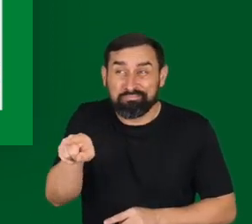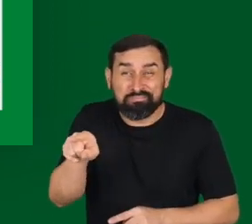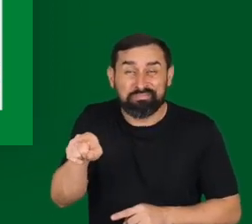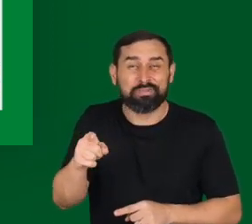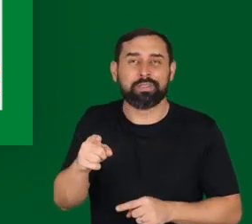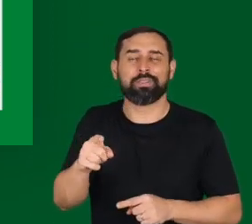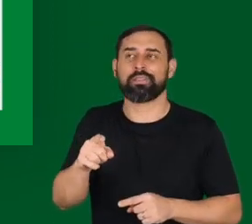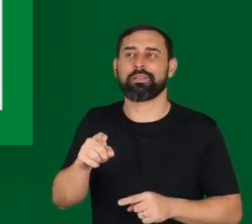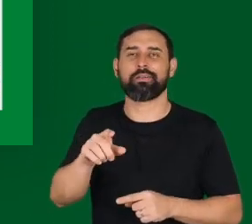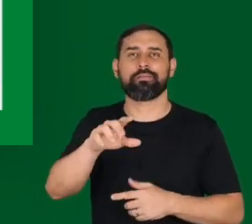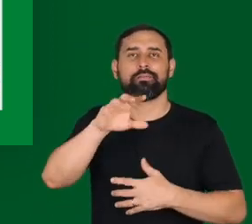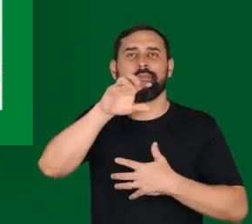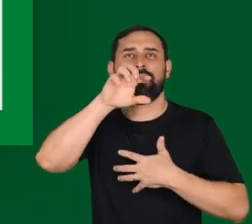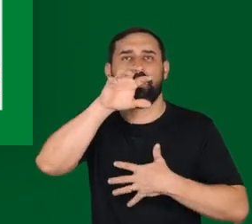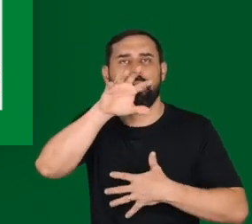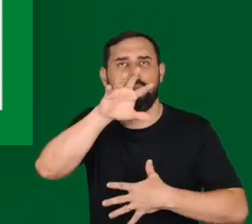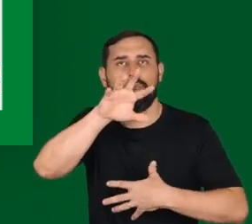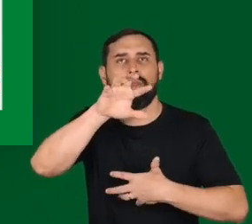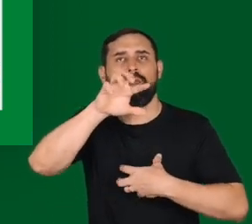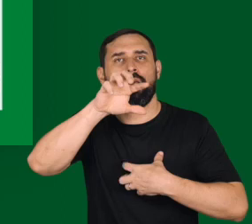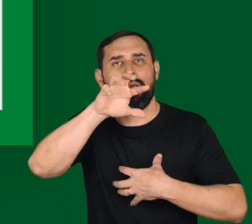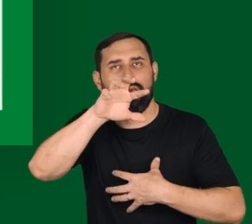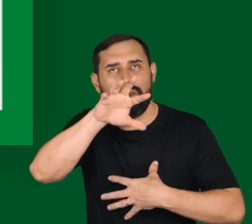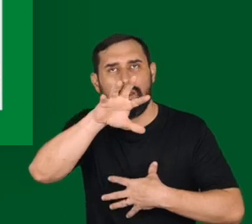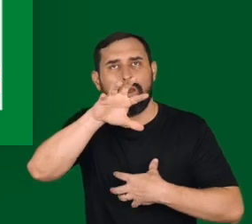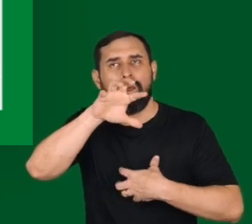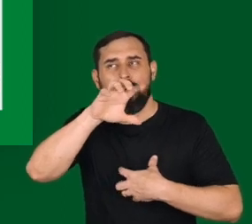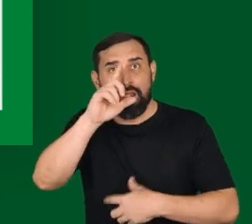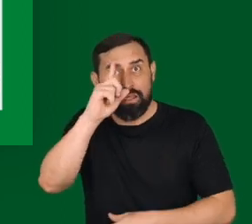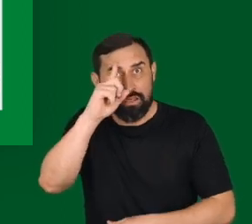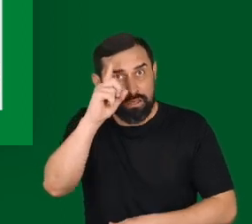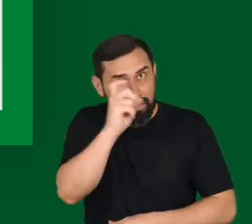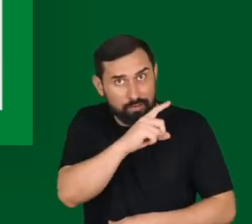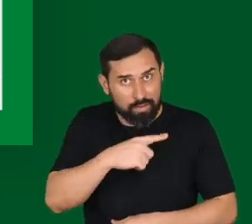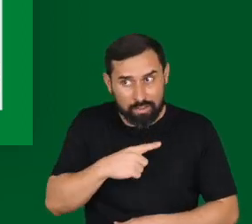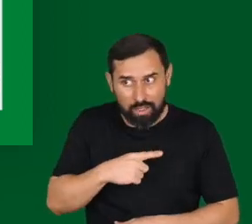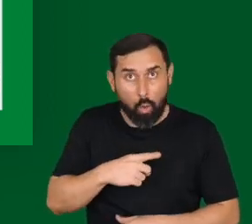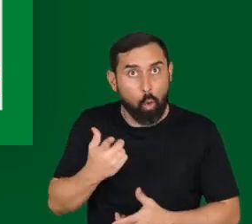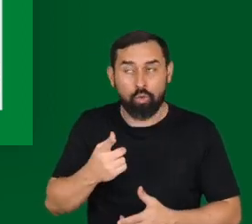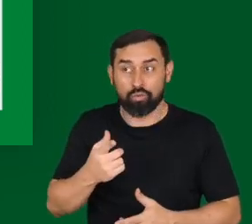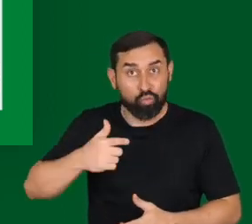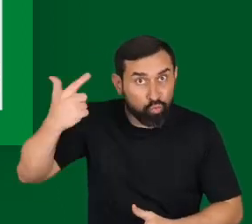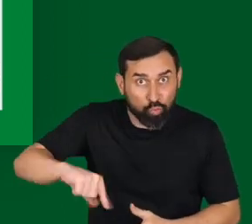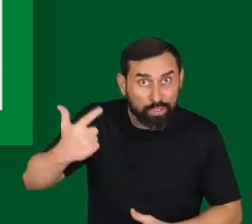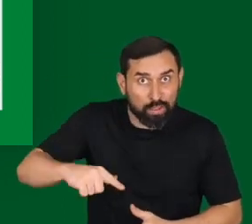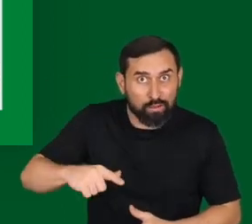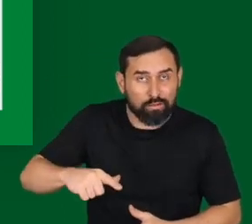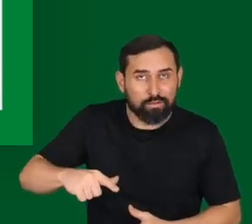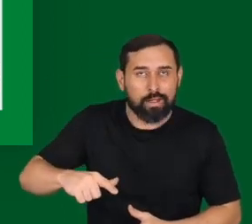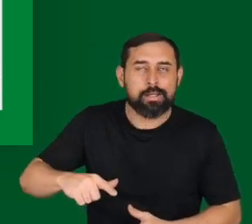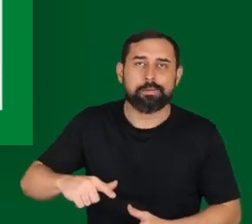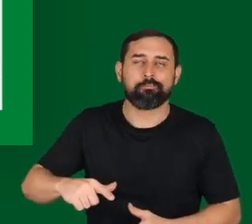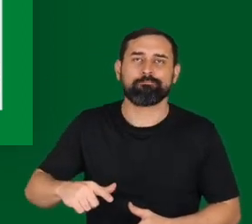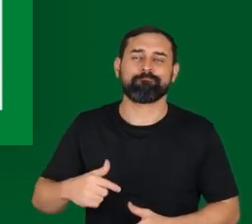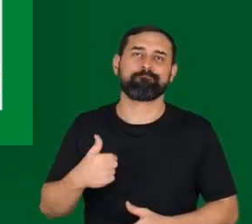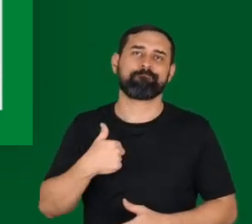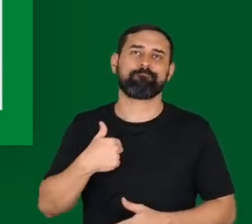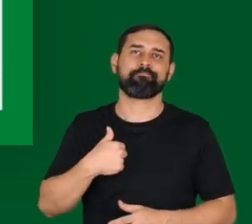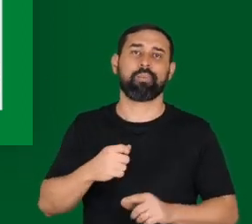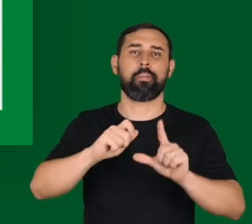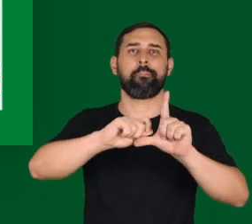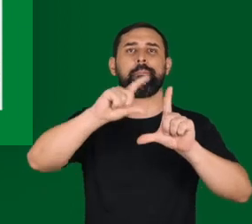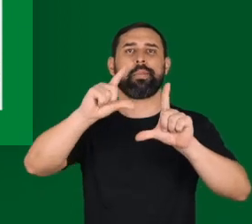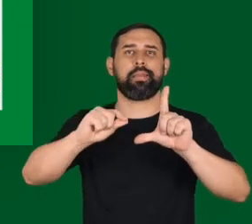tenho uma bradipneia, uma ventilação muito superficial, ou o paciente não está respirando, eu vou